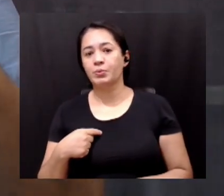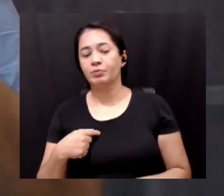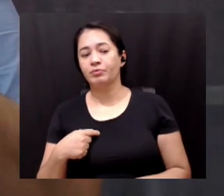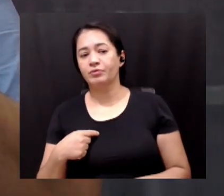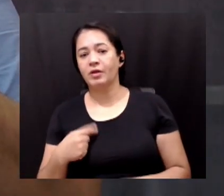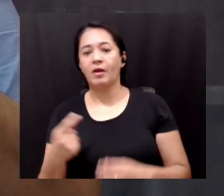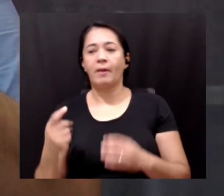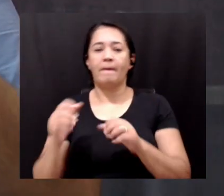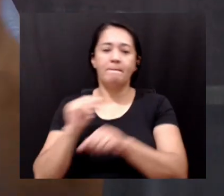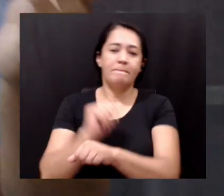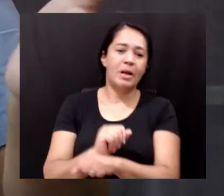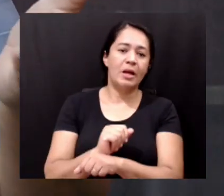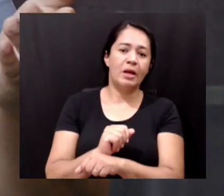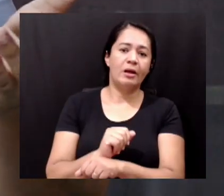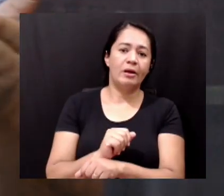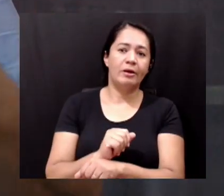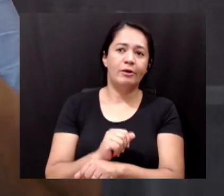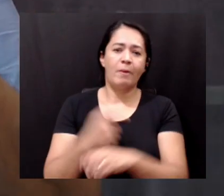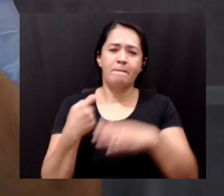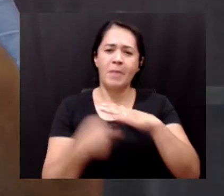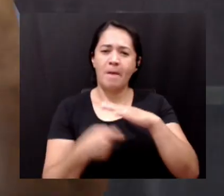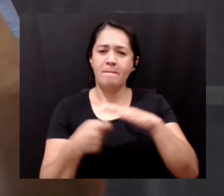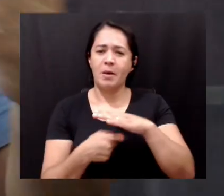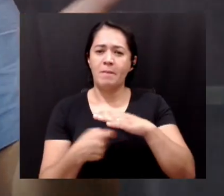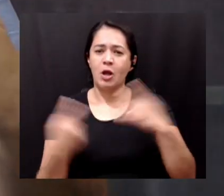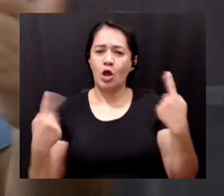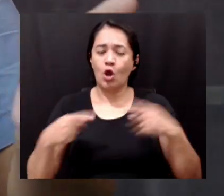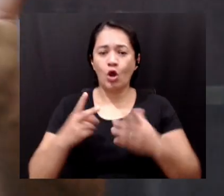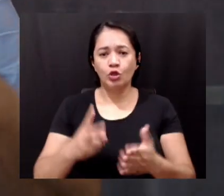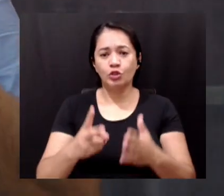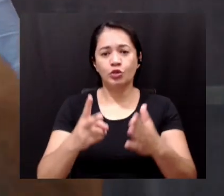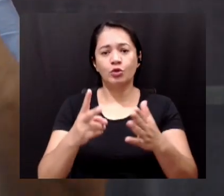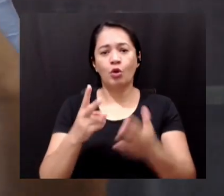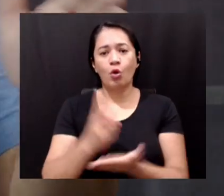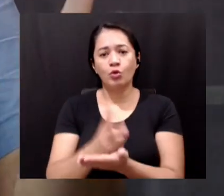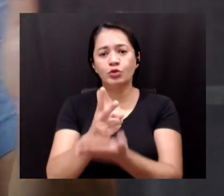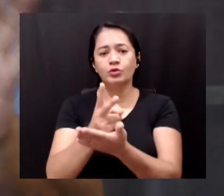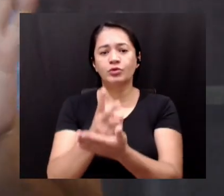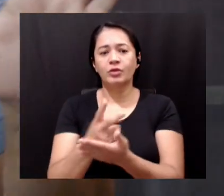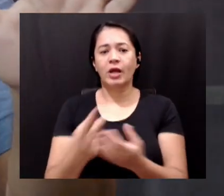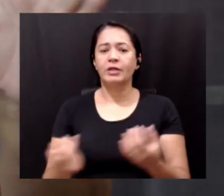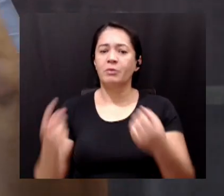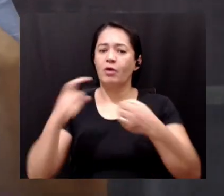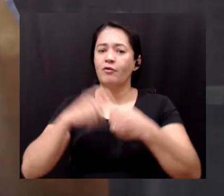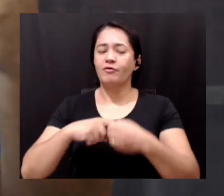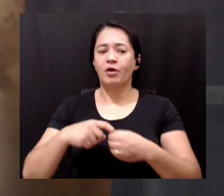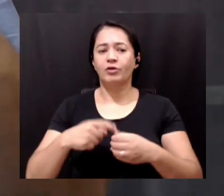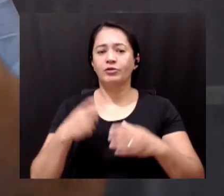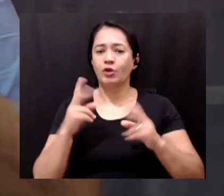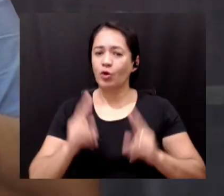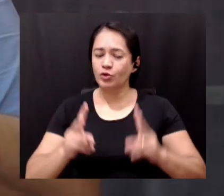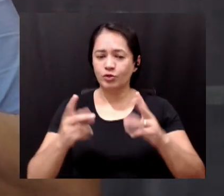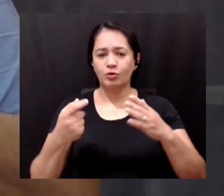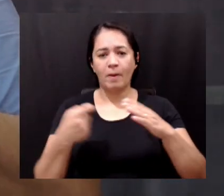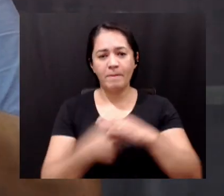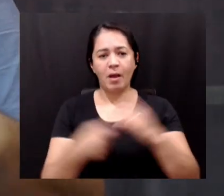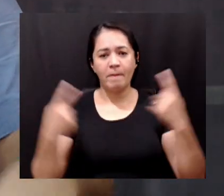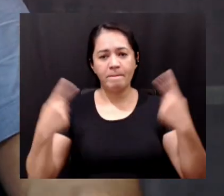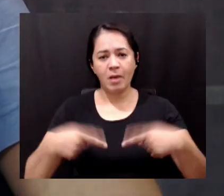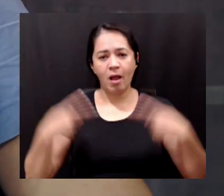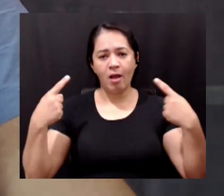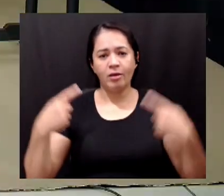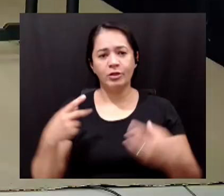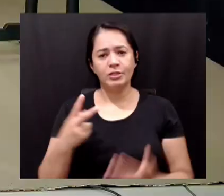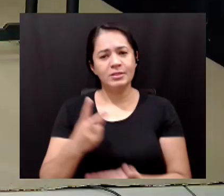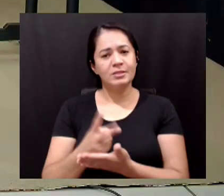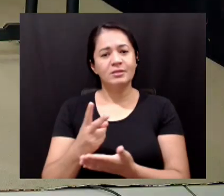enfim, tenho ganho de novo, Uhum. então eu vou continuar jogando porque uma hora vai dar certo, né? Essa é a Poxa lógica. vida. Assim. É